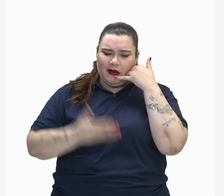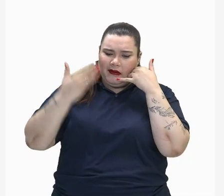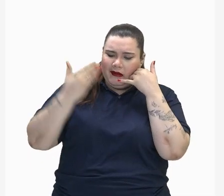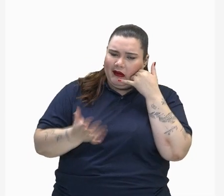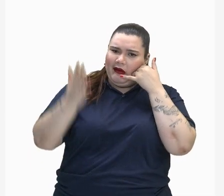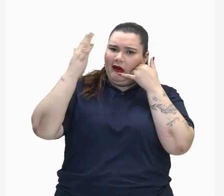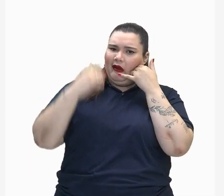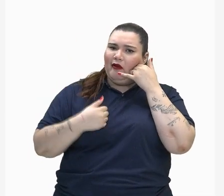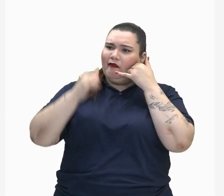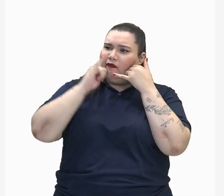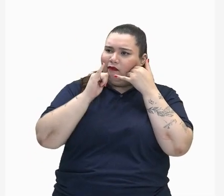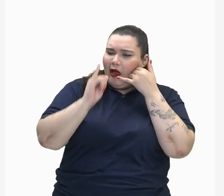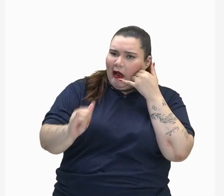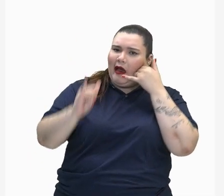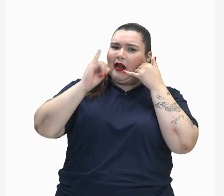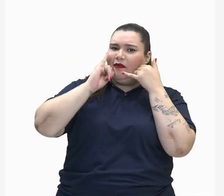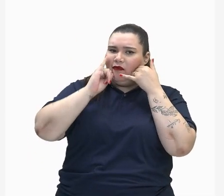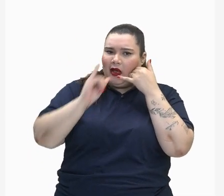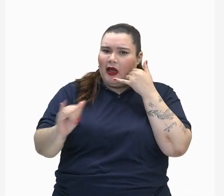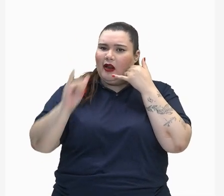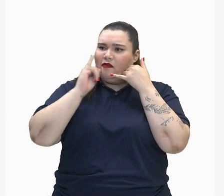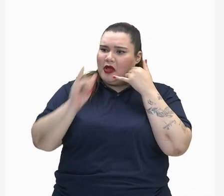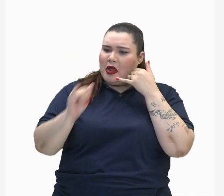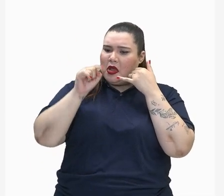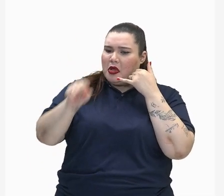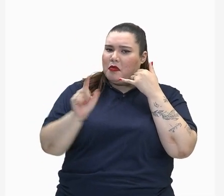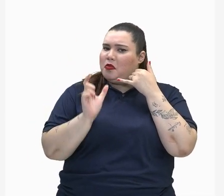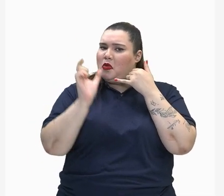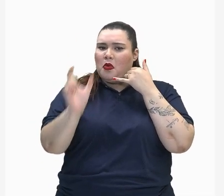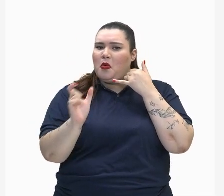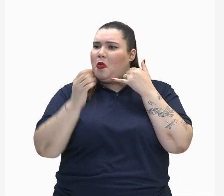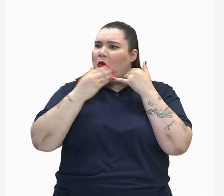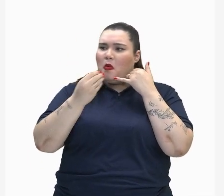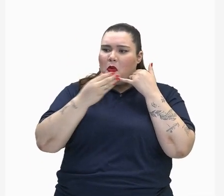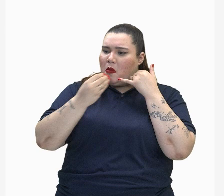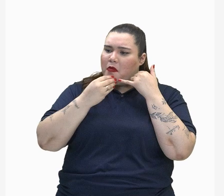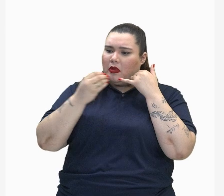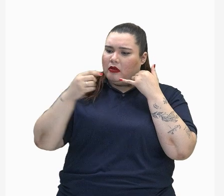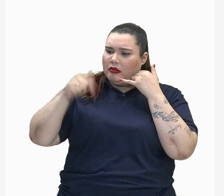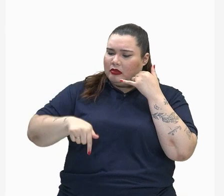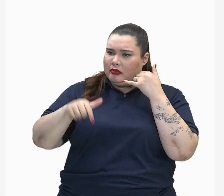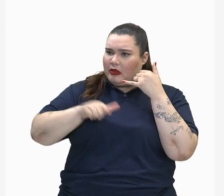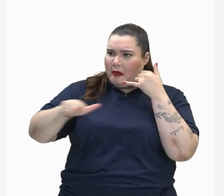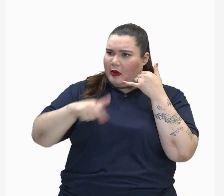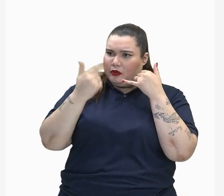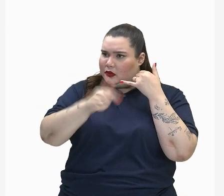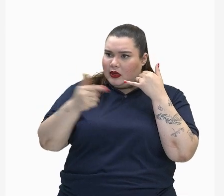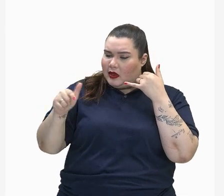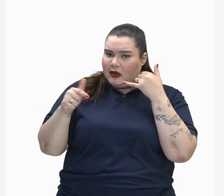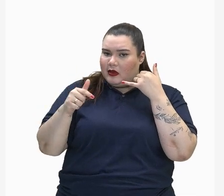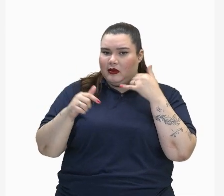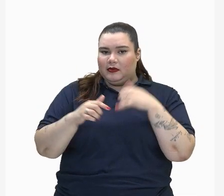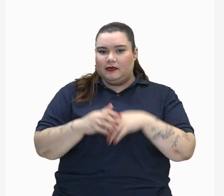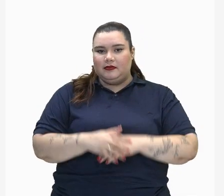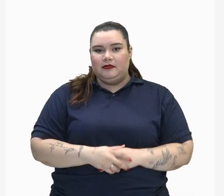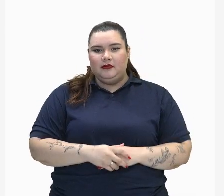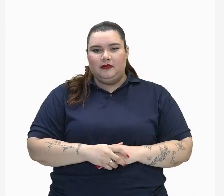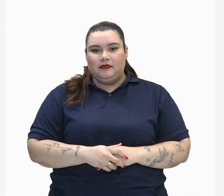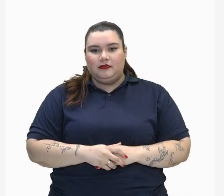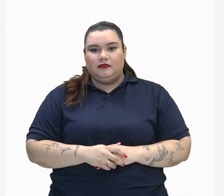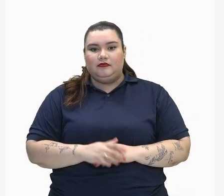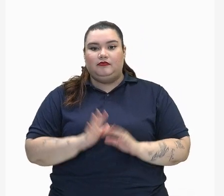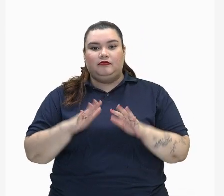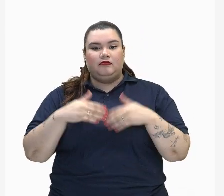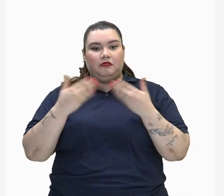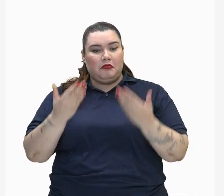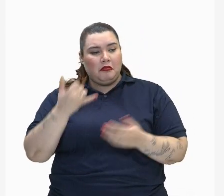enxerga, moço. Já não lhe disse que esse Valdemar nunca trabalhou aqui? Mas ele